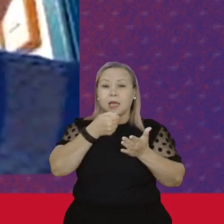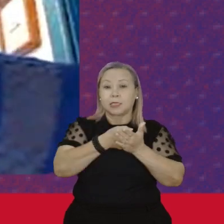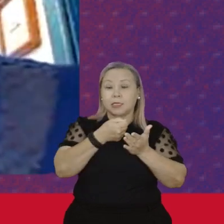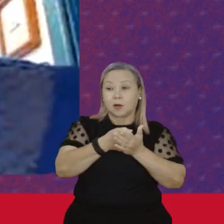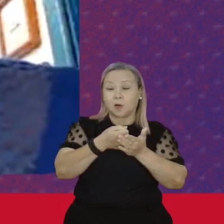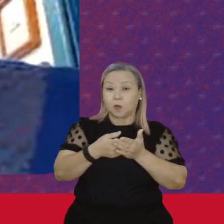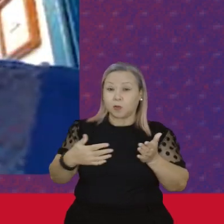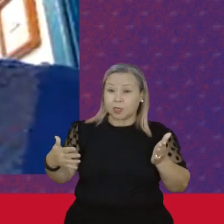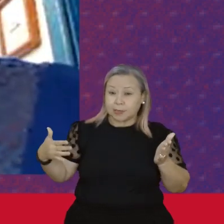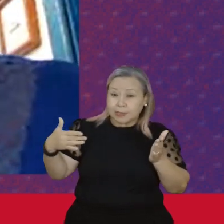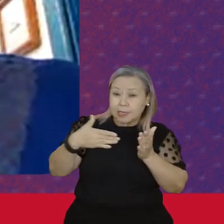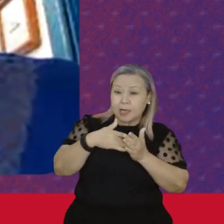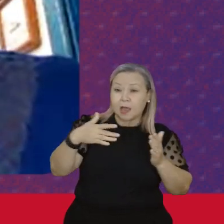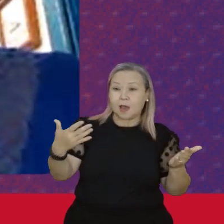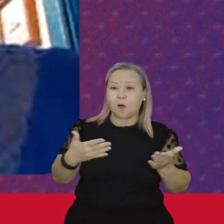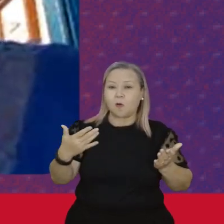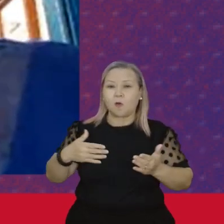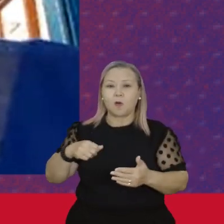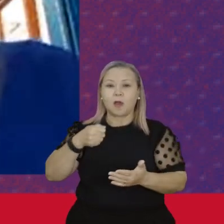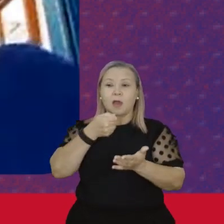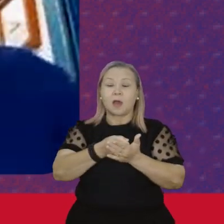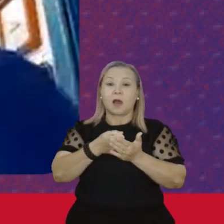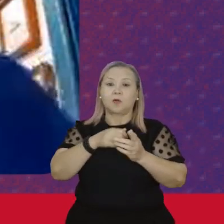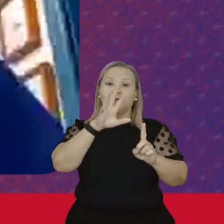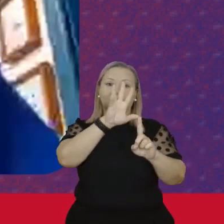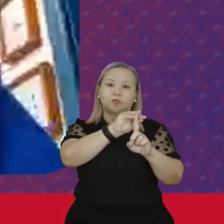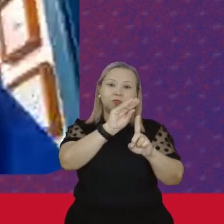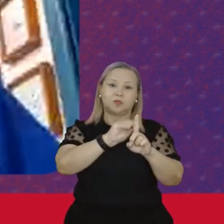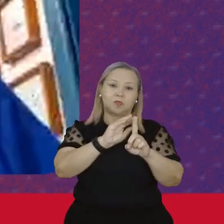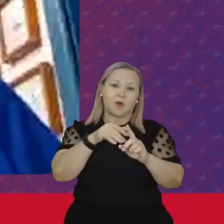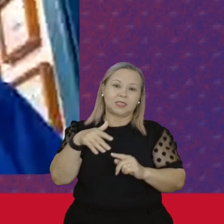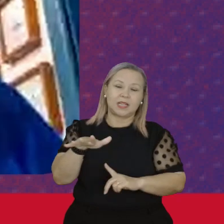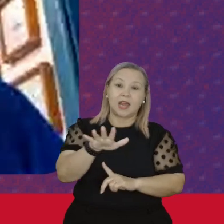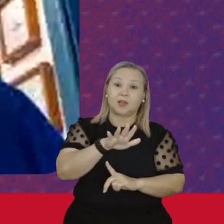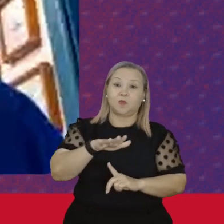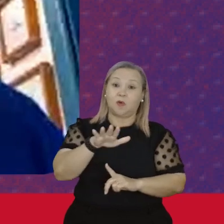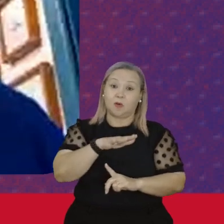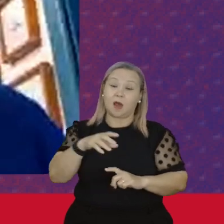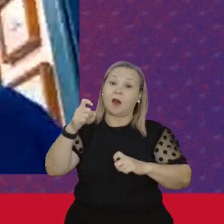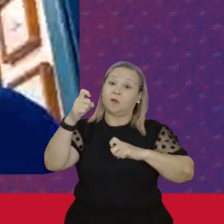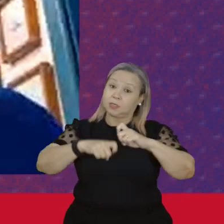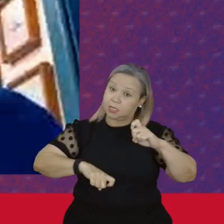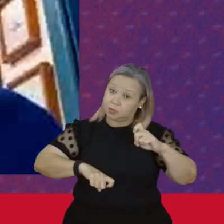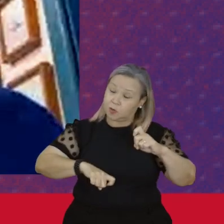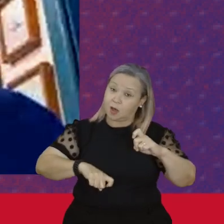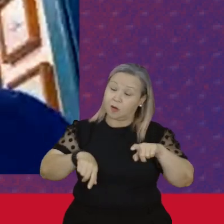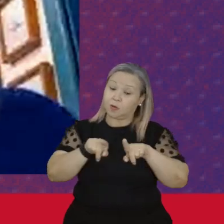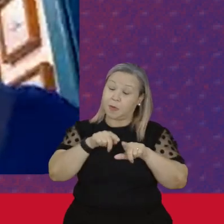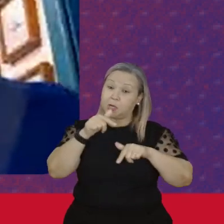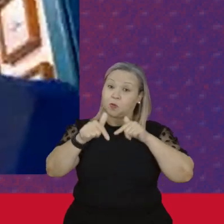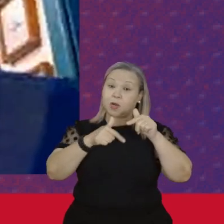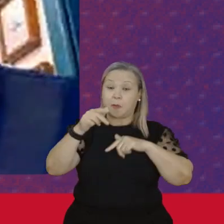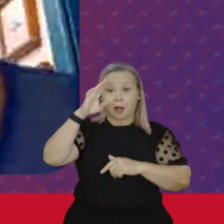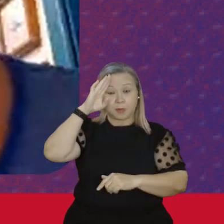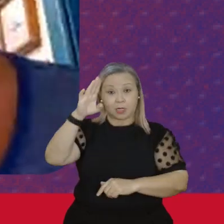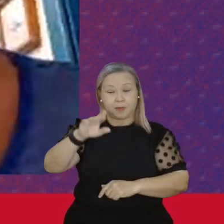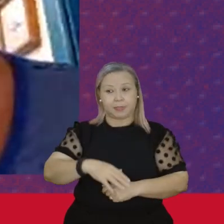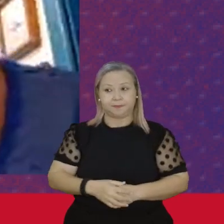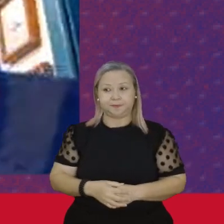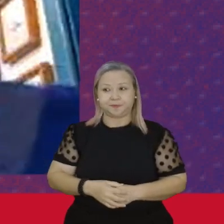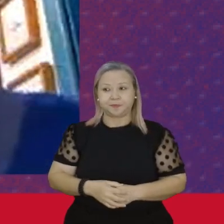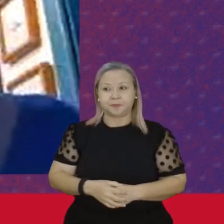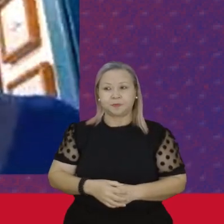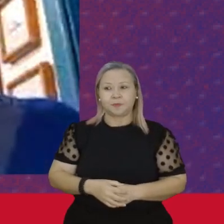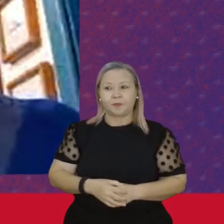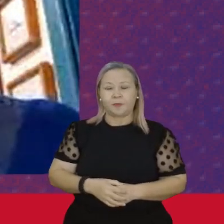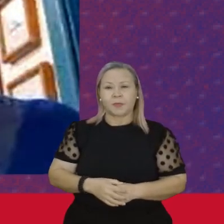até hoje, né? A luta do assédio moral e do assédio sexual, no trabalho principalmente. Aí eu quero fazer um parênteses, eu quero